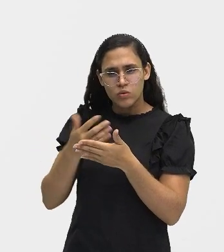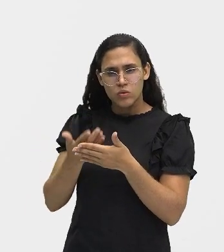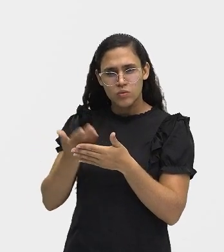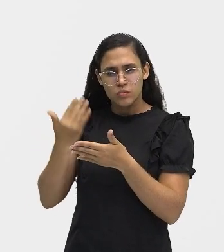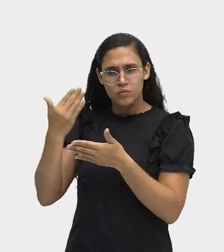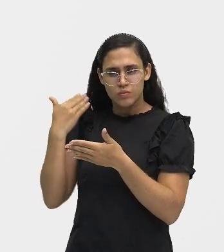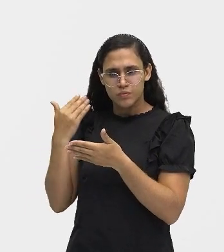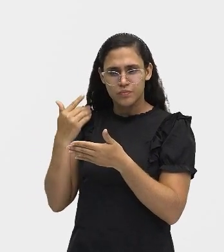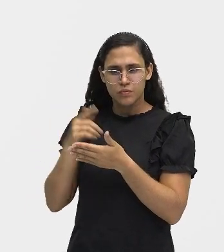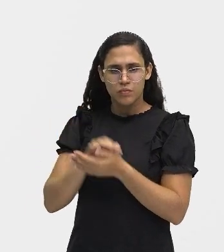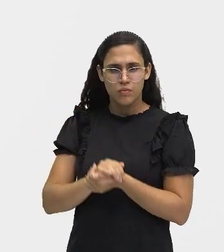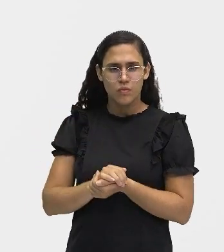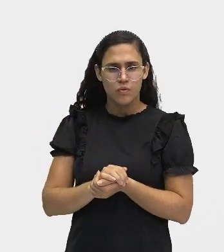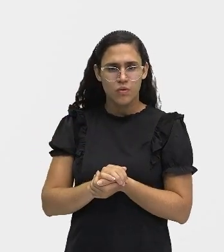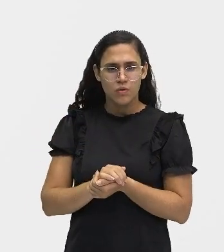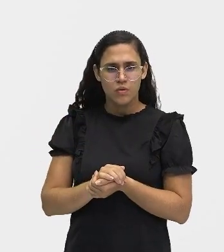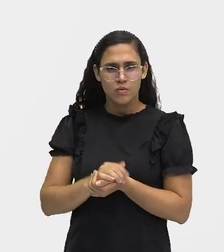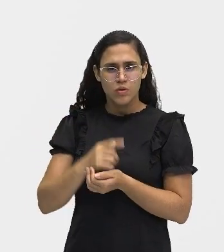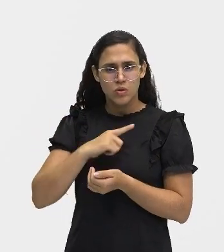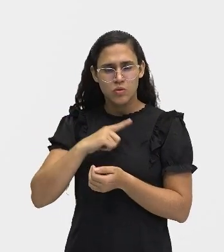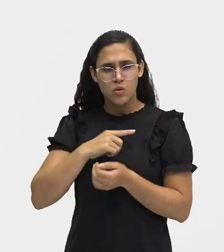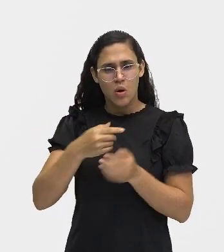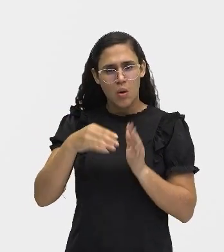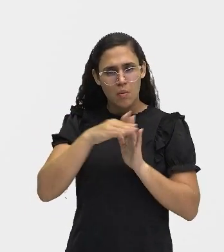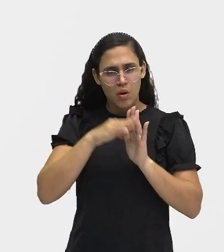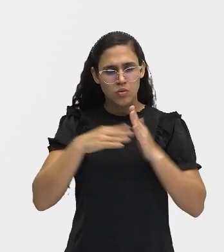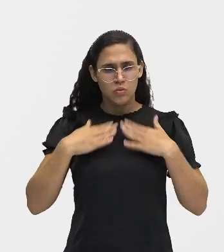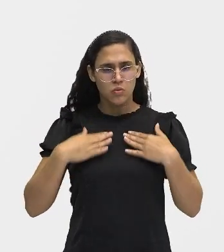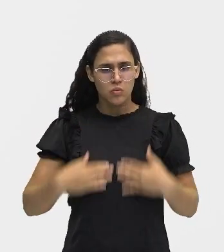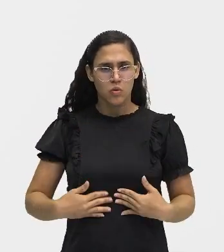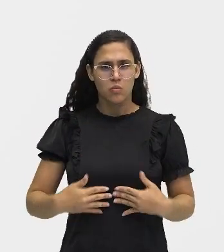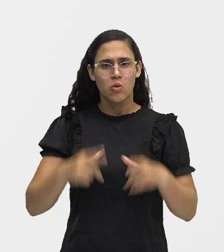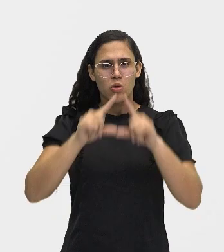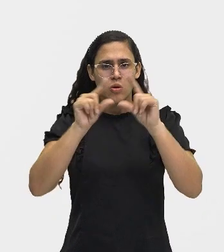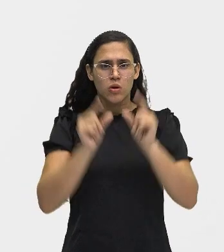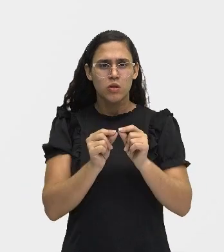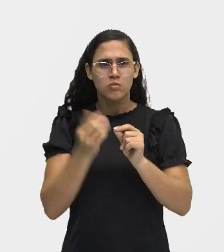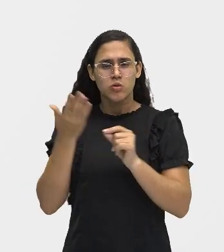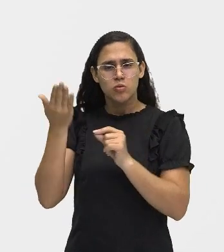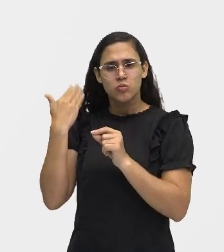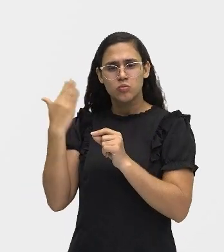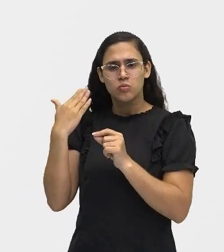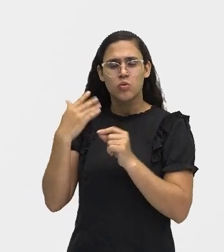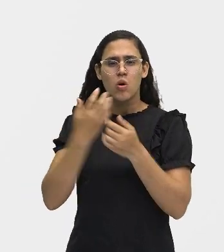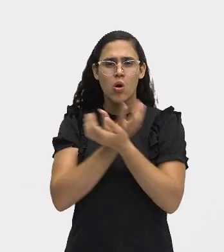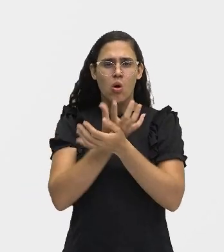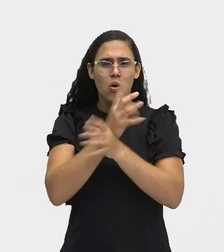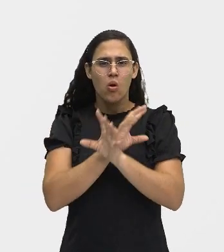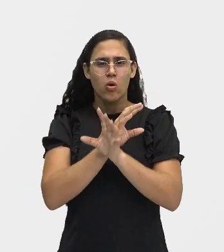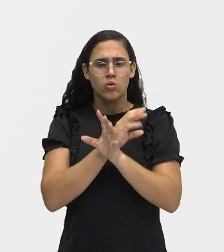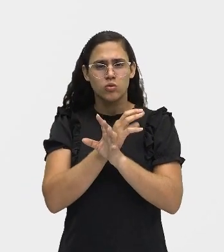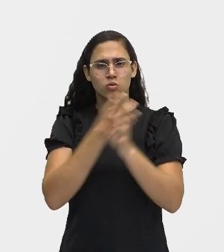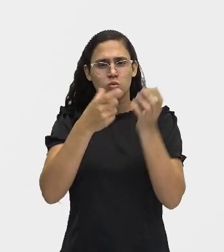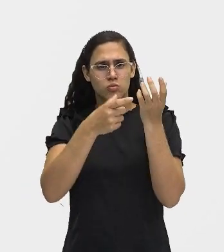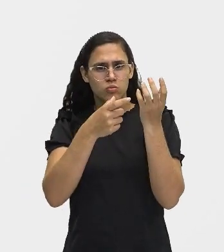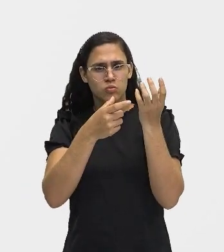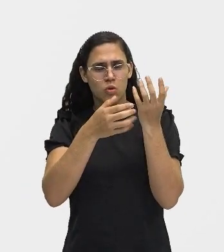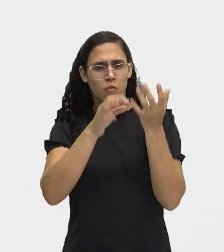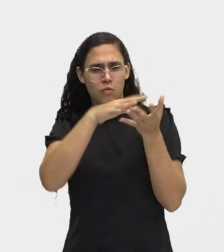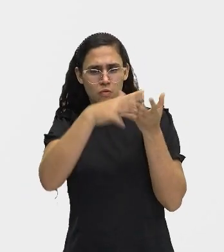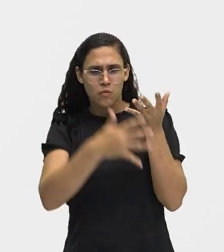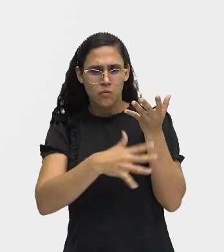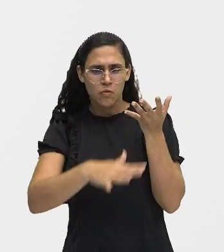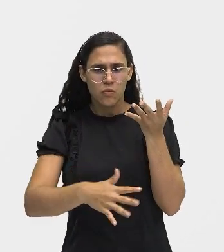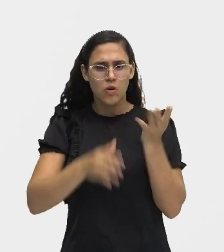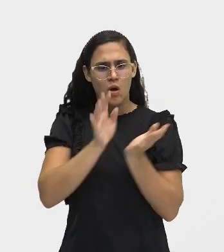ou partes do corpo de organismos do passado, dentes, ossos, carapaças, folhas, conchas e etc,